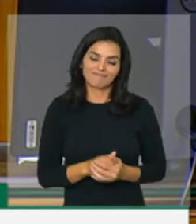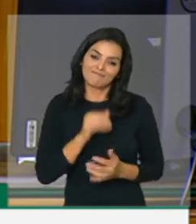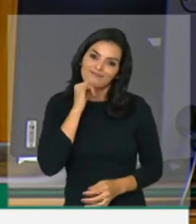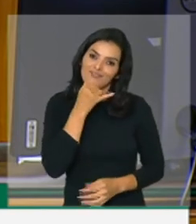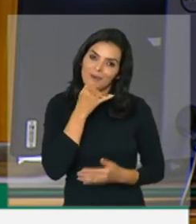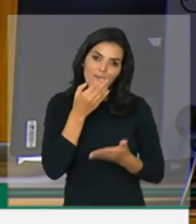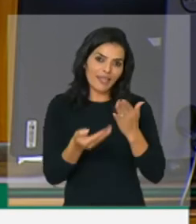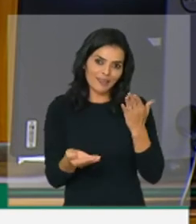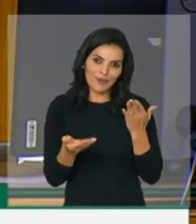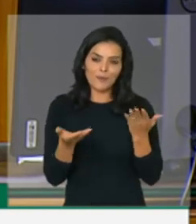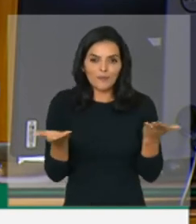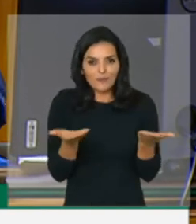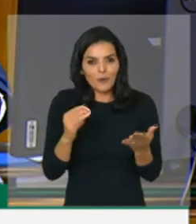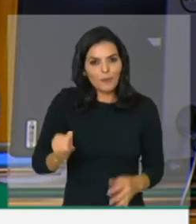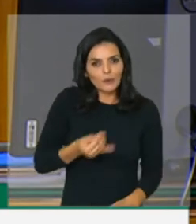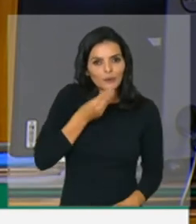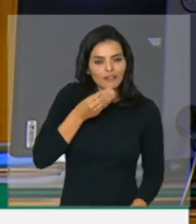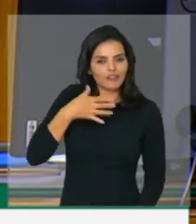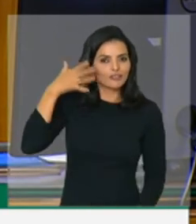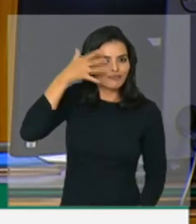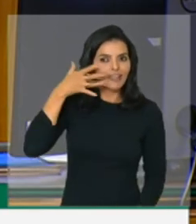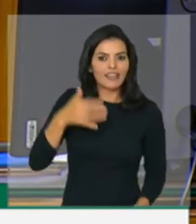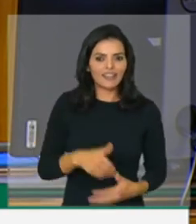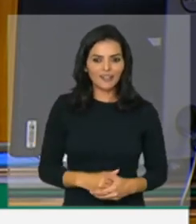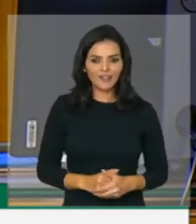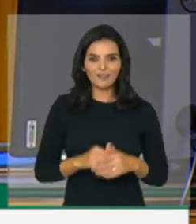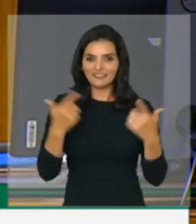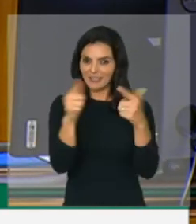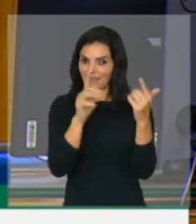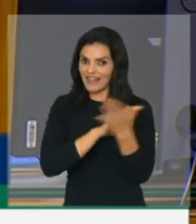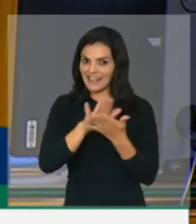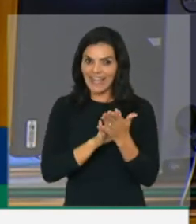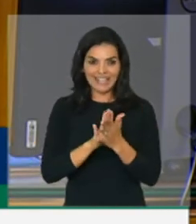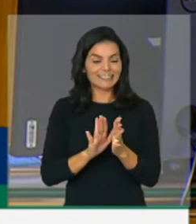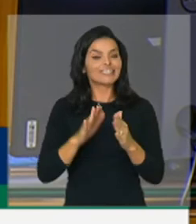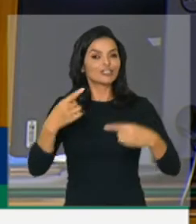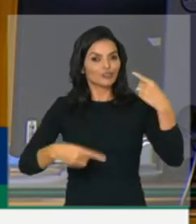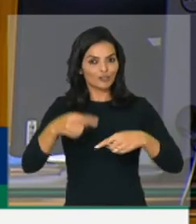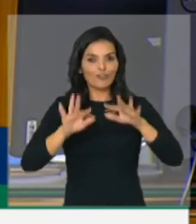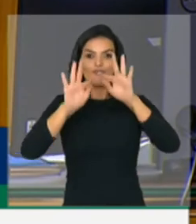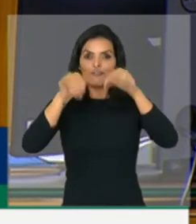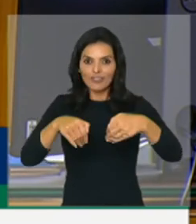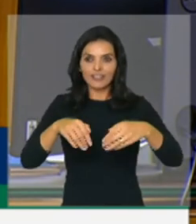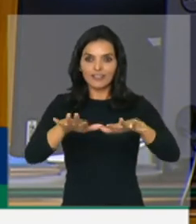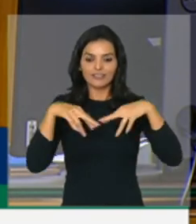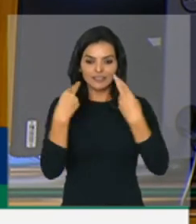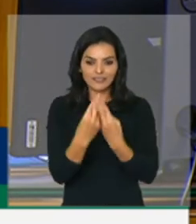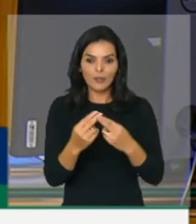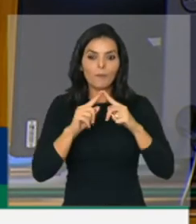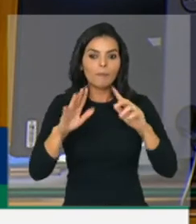infelizmente, perderam essa oportunidade. Nada mais havendo a tratar, vou encerrar os trabalhos. Essa